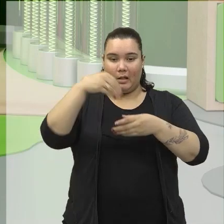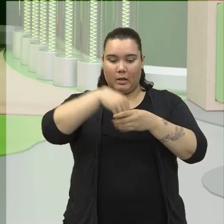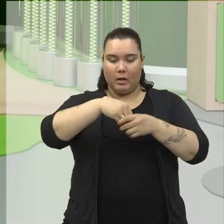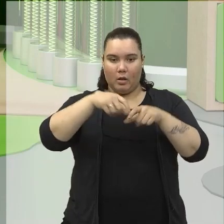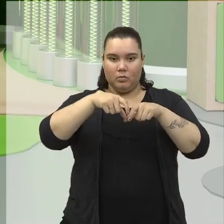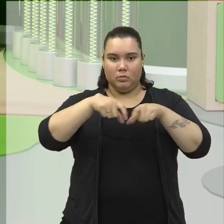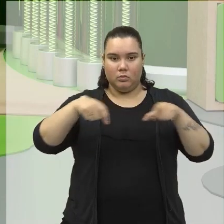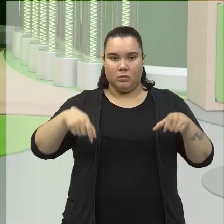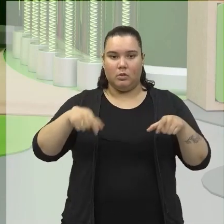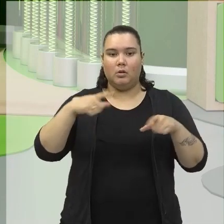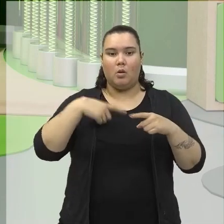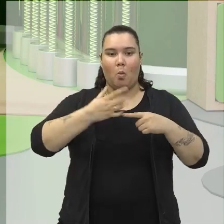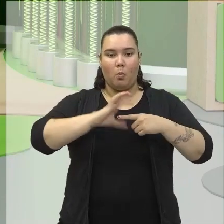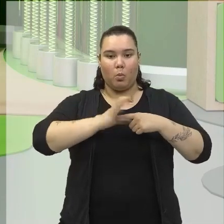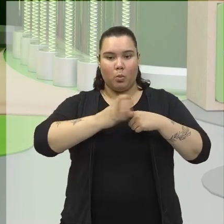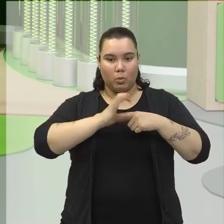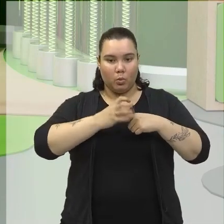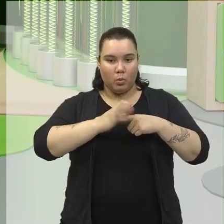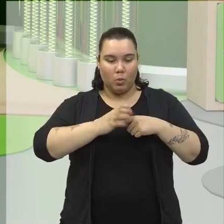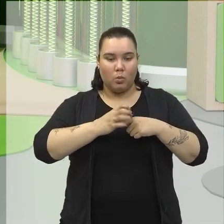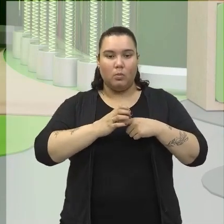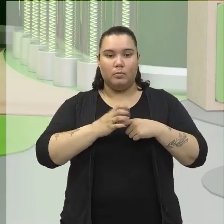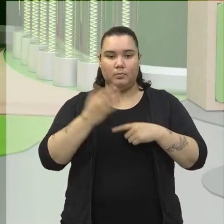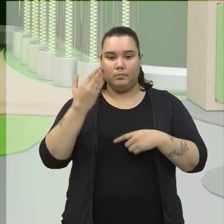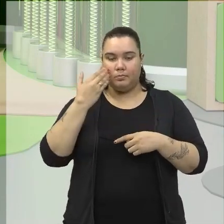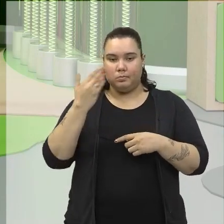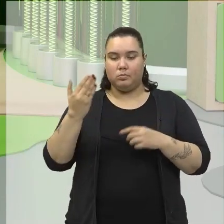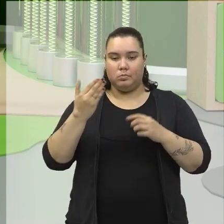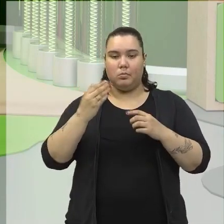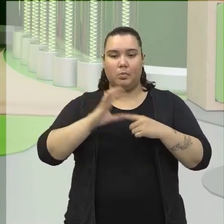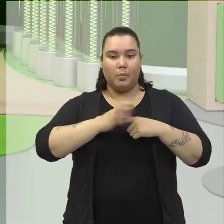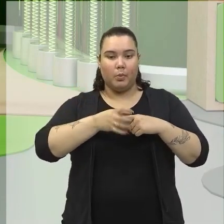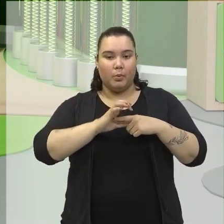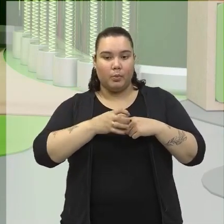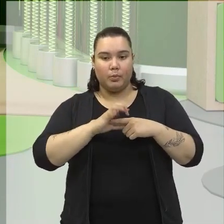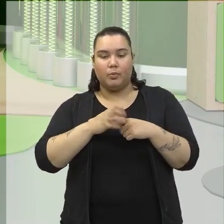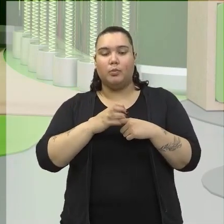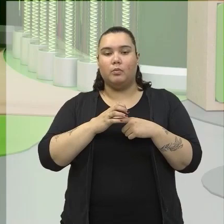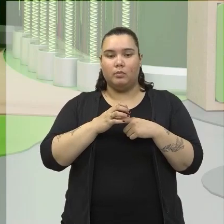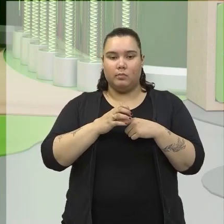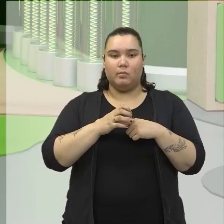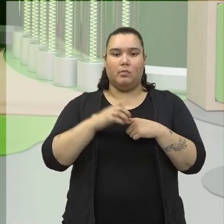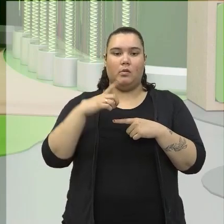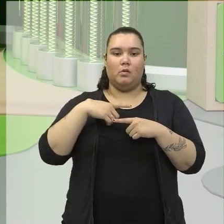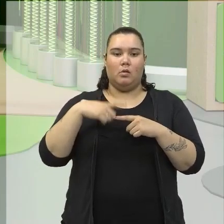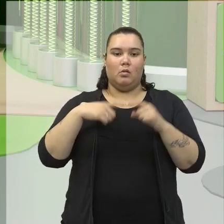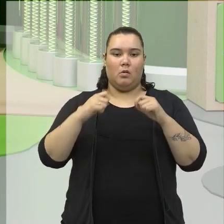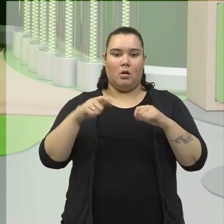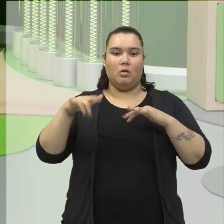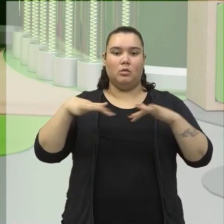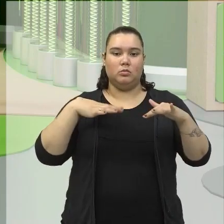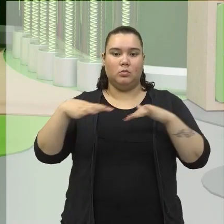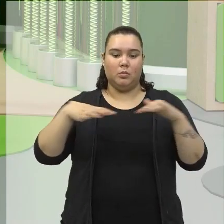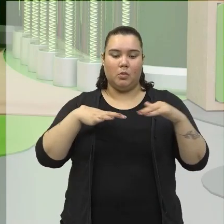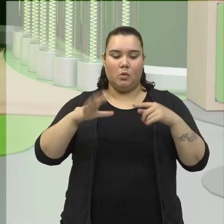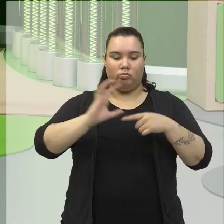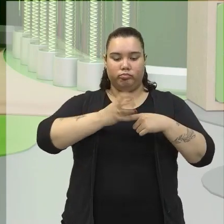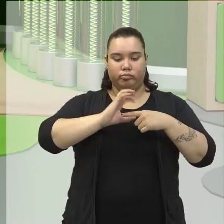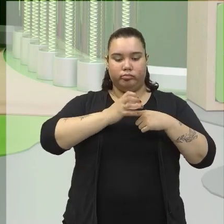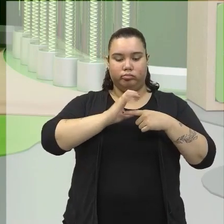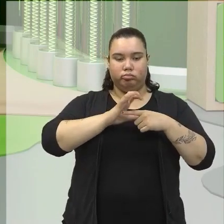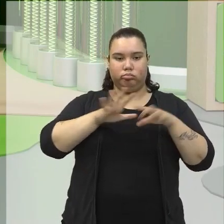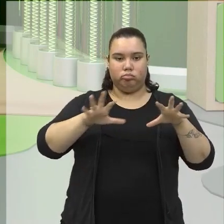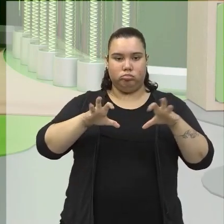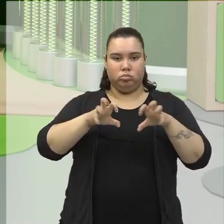encontra o gerador, né, que é o que vai justamente ali gerar, a partir desse movimento, a energia elétrica, e ela